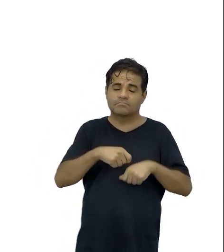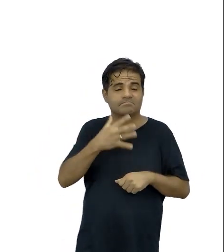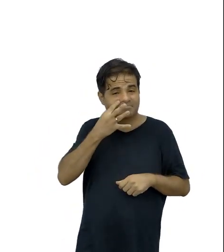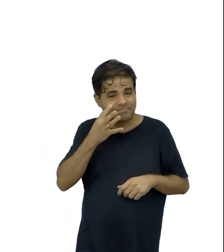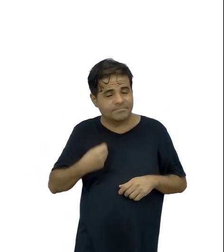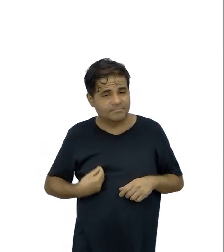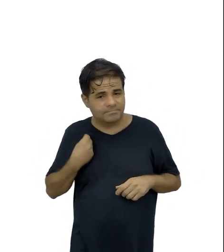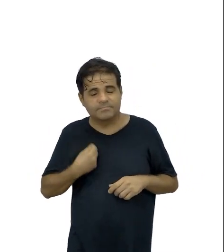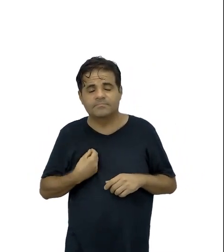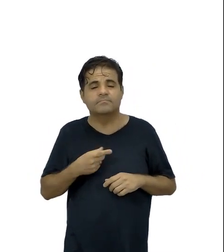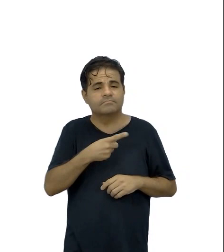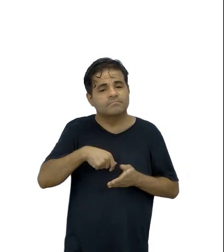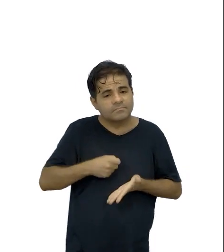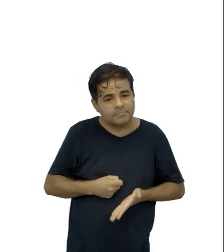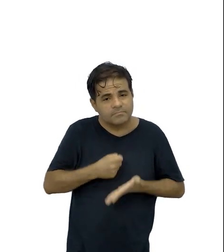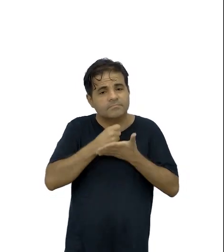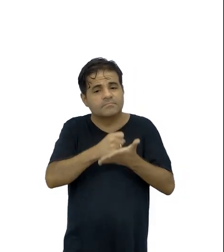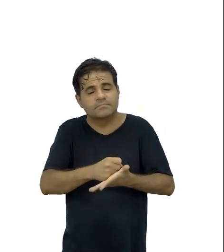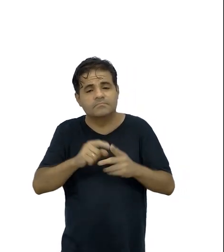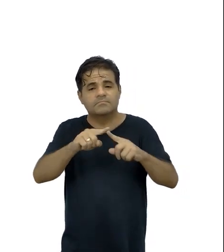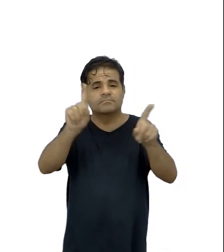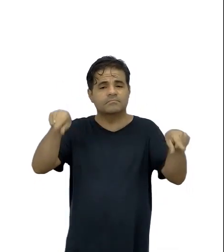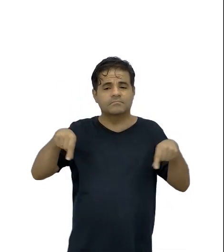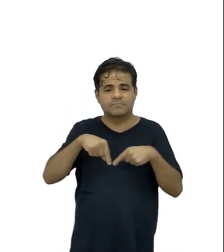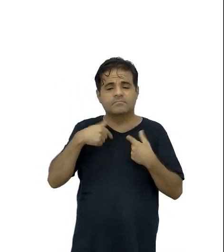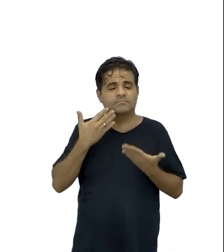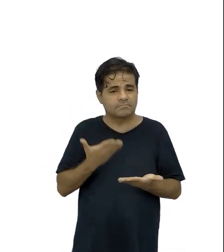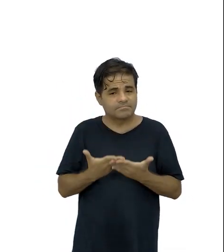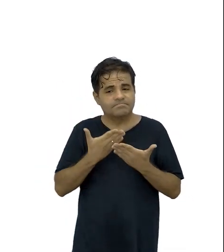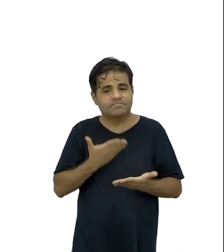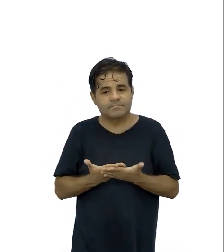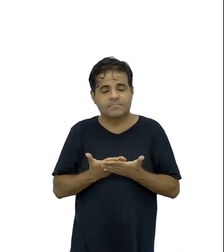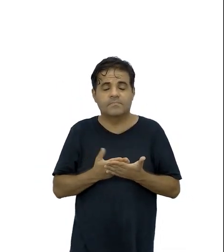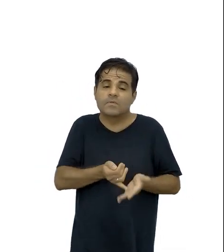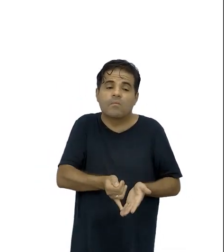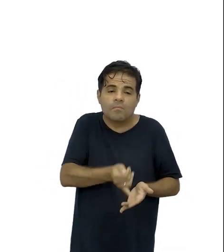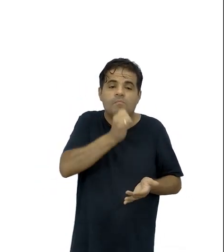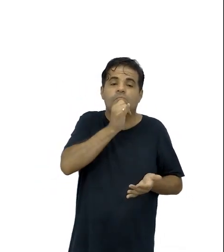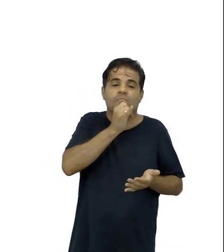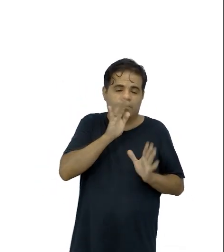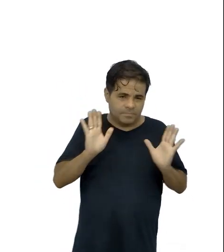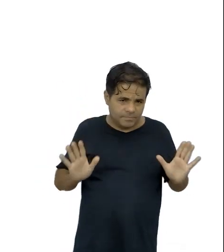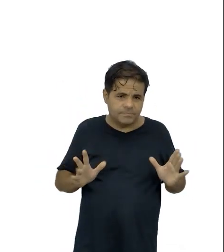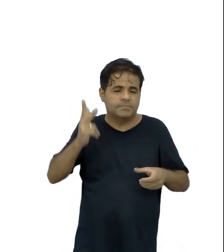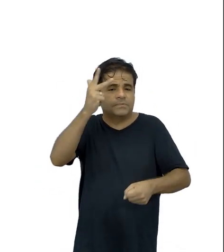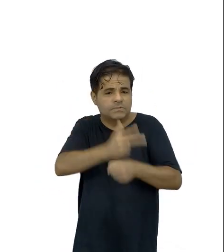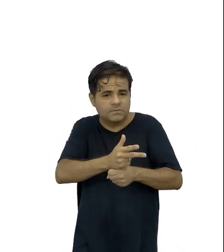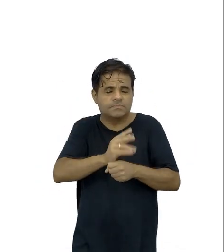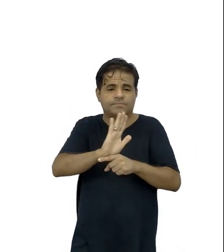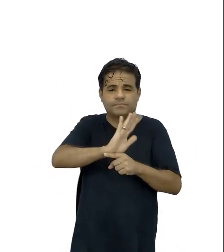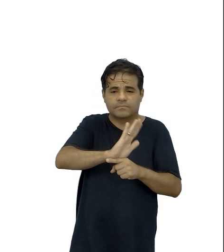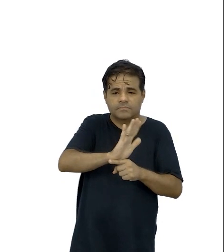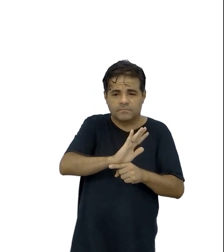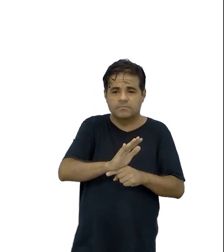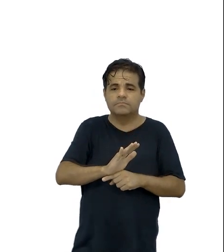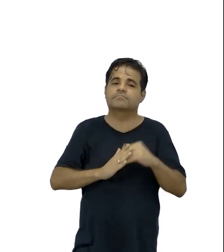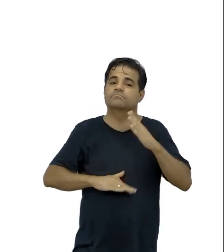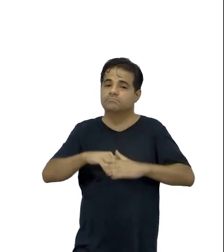presente quando a gente leva para a sala de aula, por exemplo, vídeos